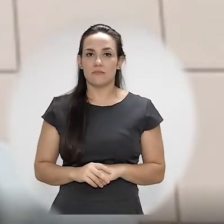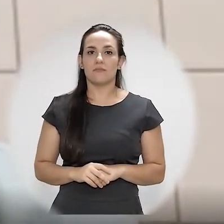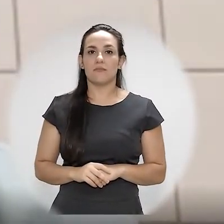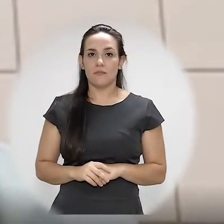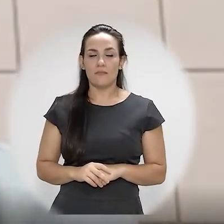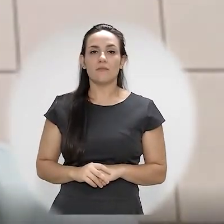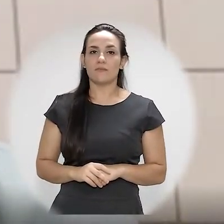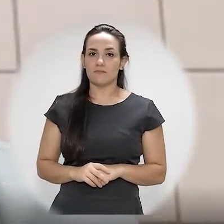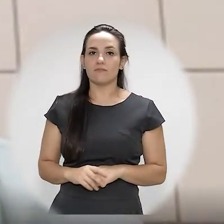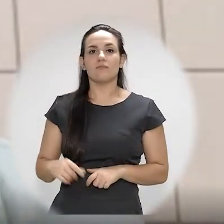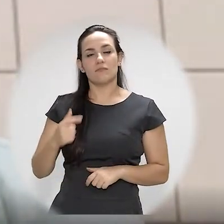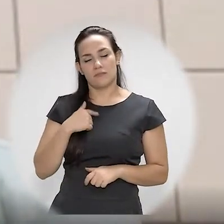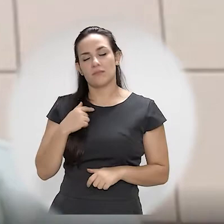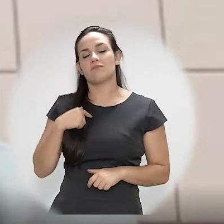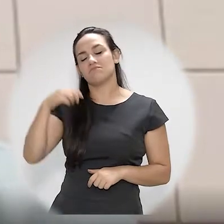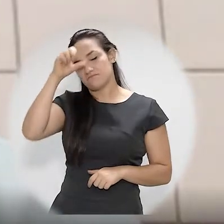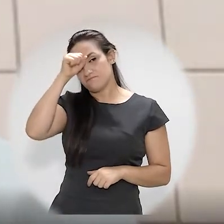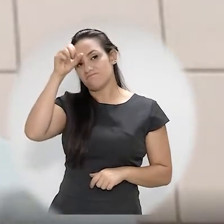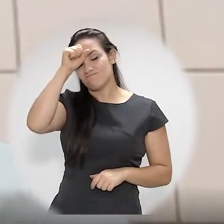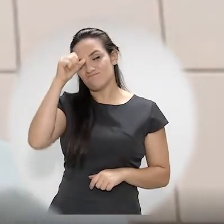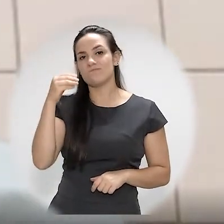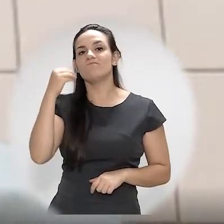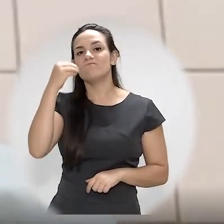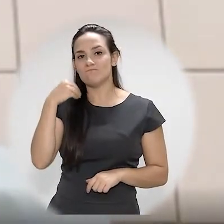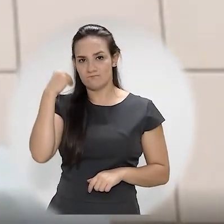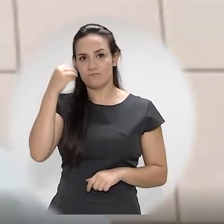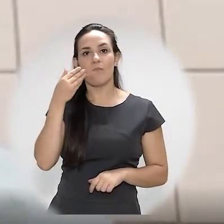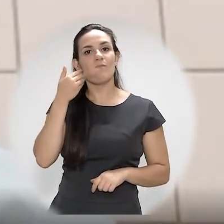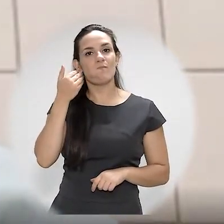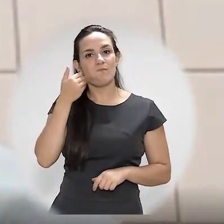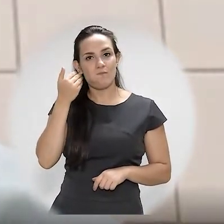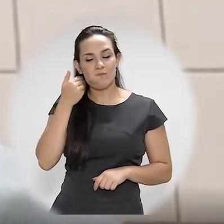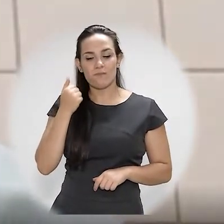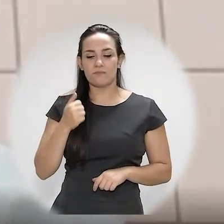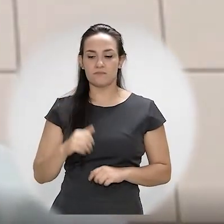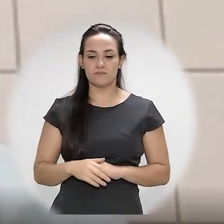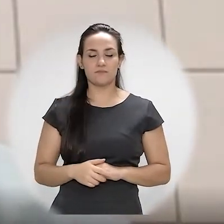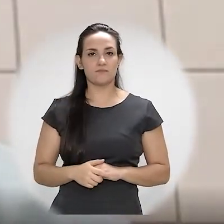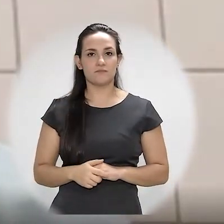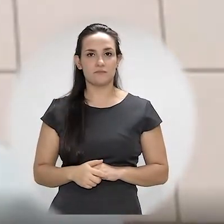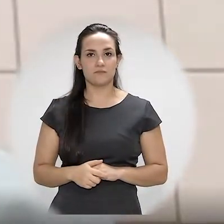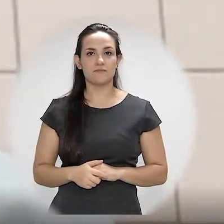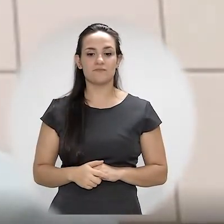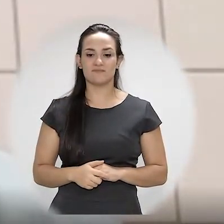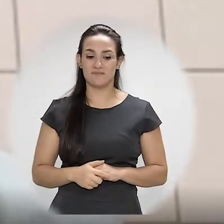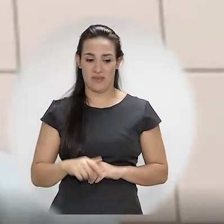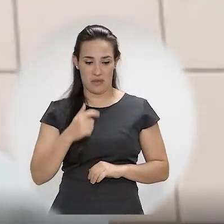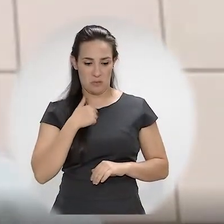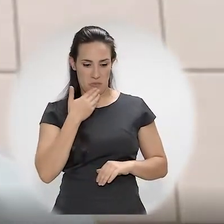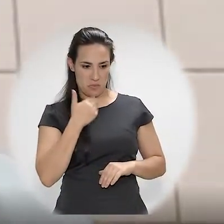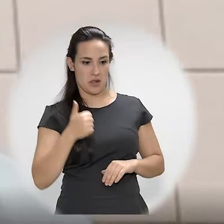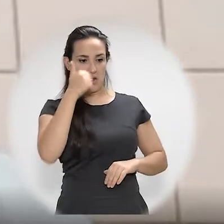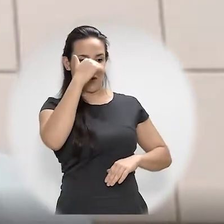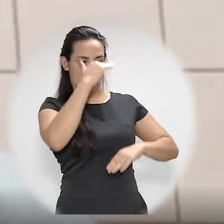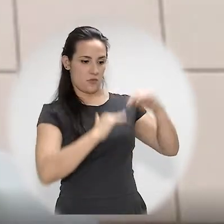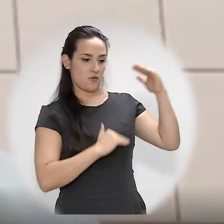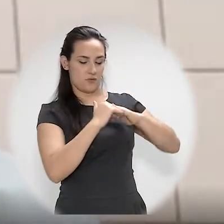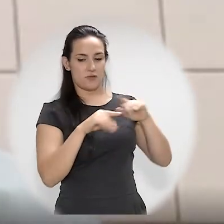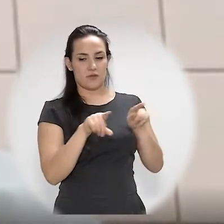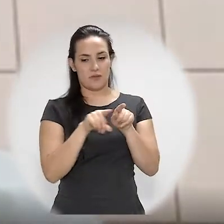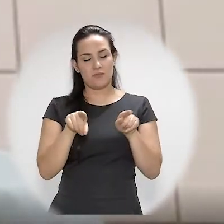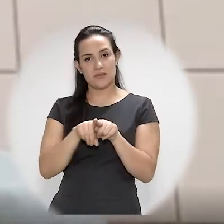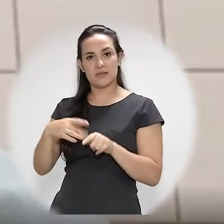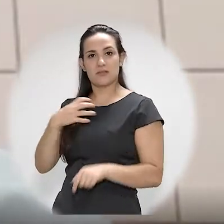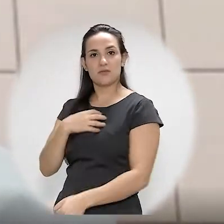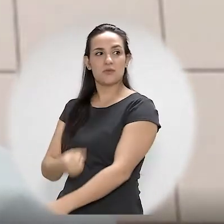que assim, eu aprendi muito durante essa pandemia. Tanto profissional quanto emocional, porque a